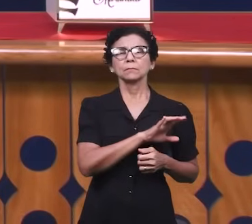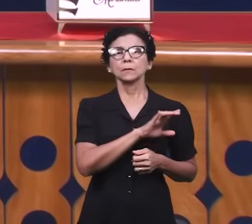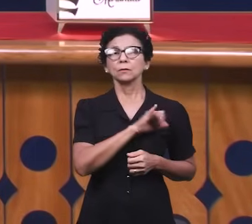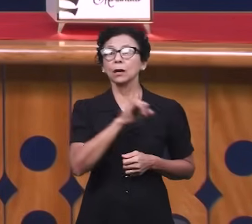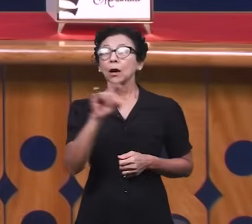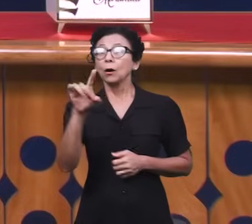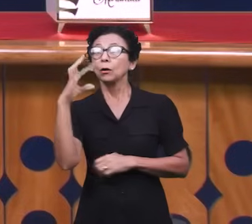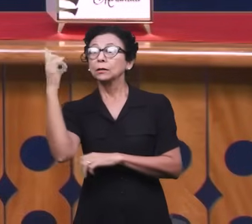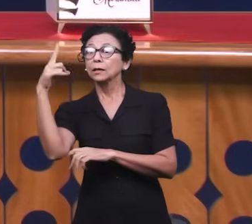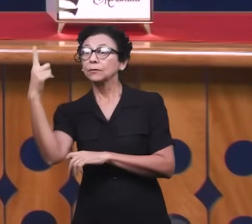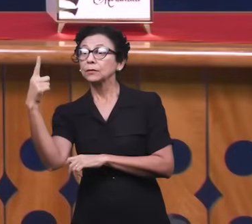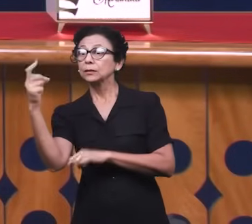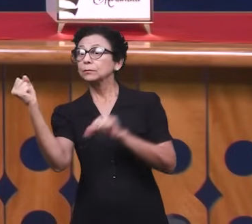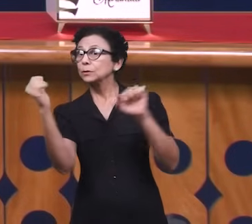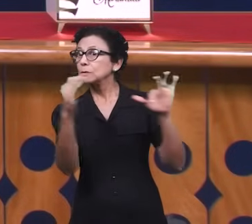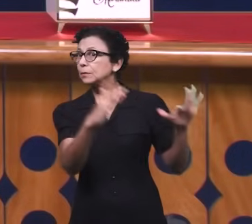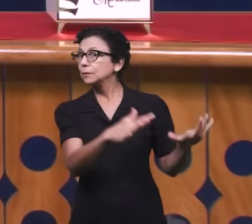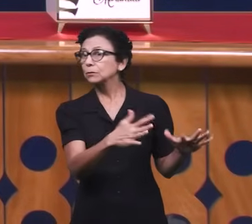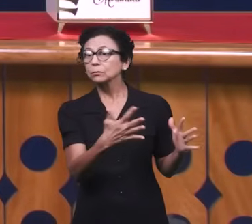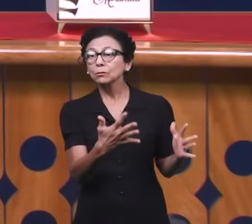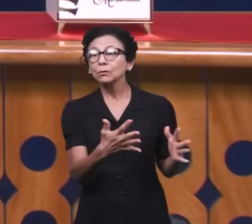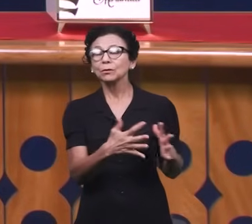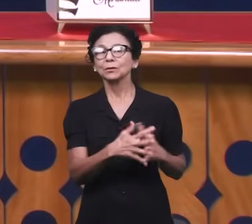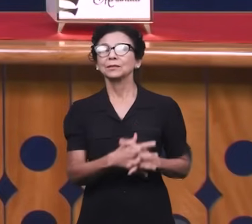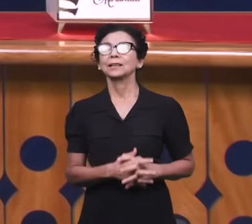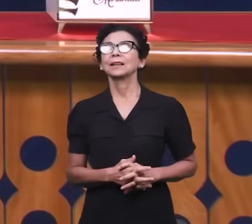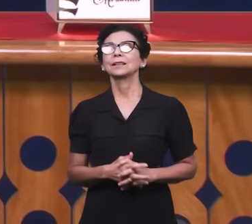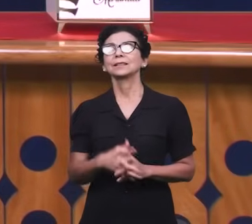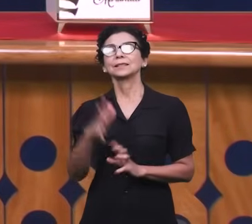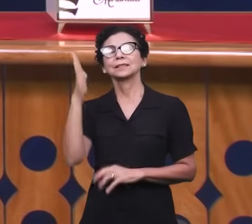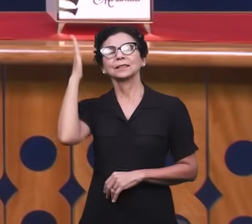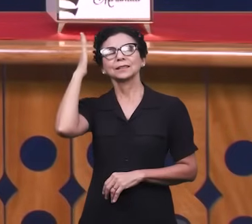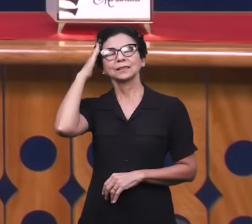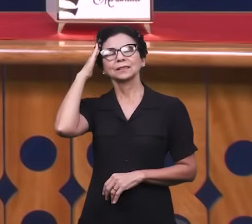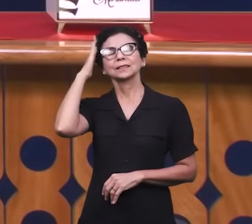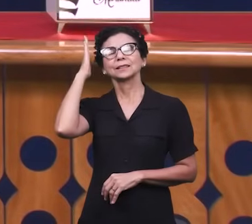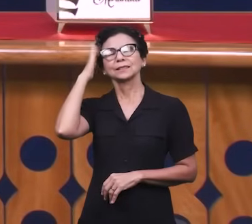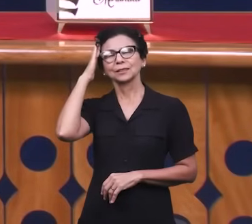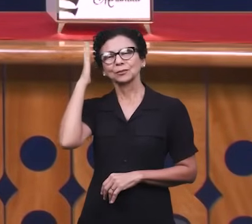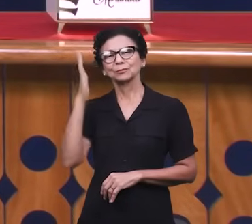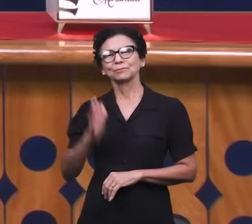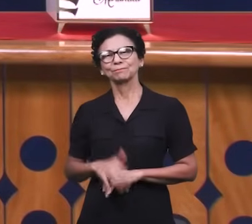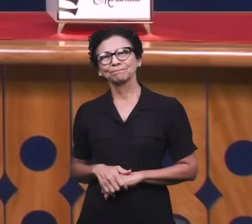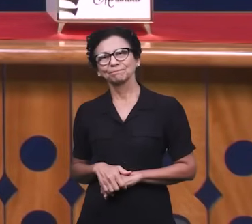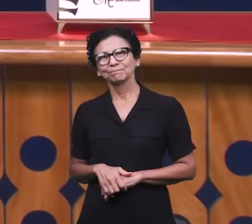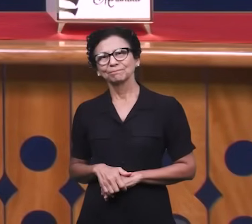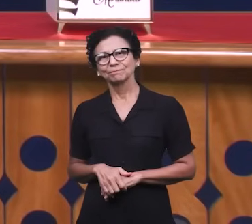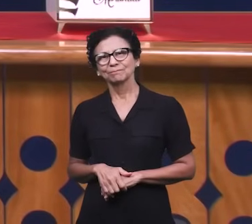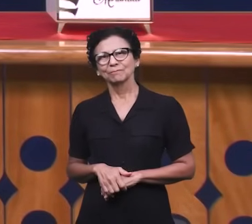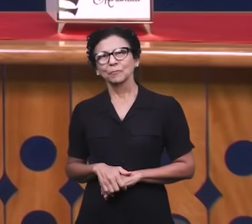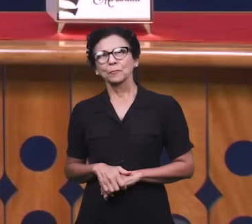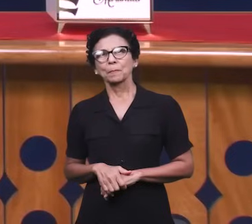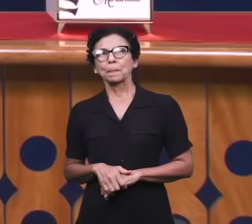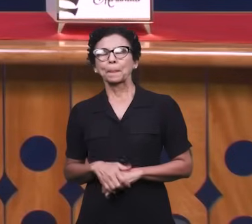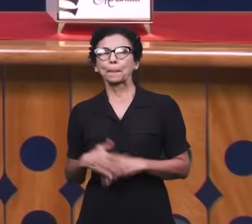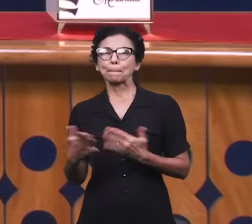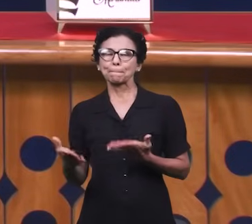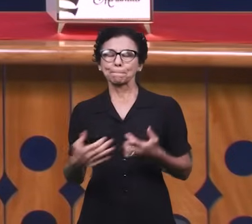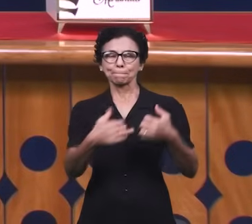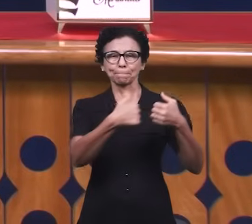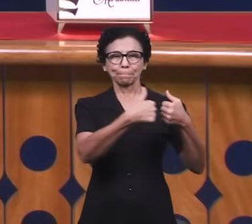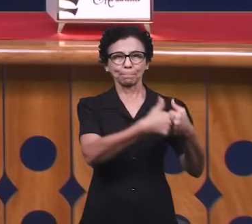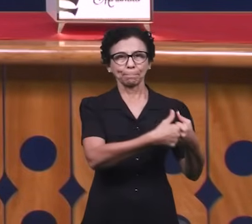abençoa aqueles cuja presença é do Deus vivo. Tomou a arca e levou para